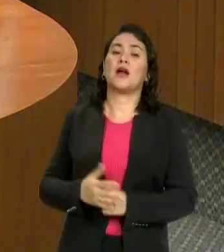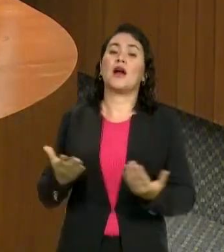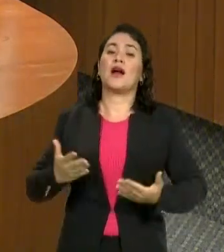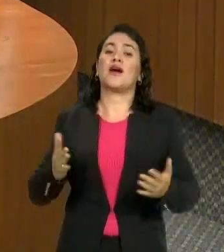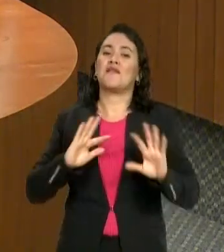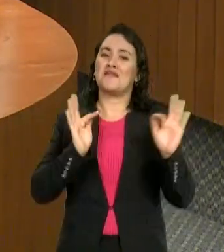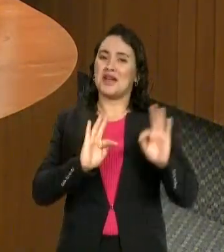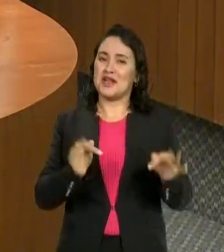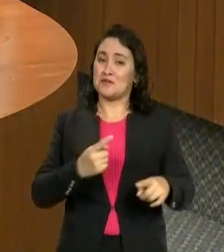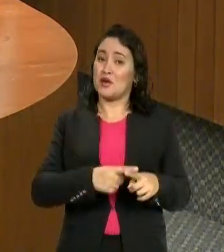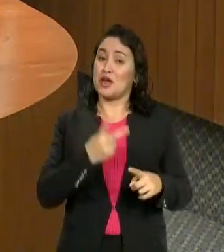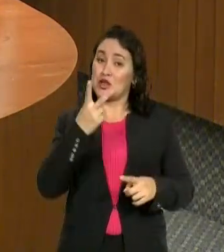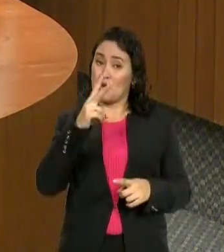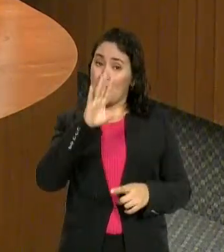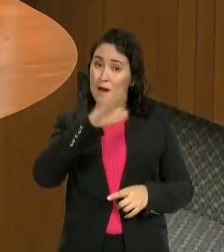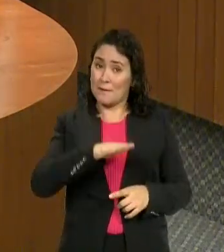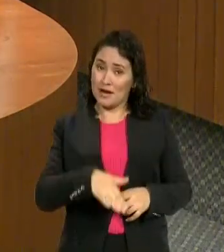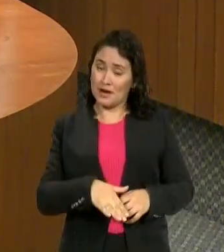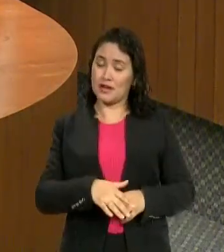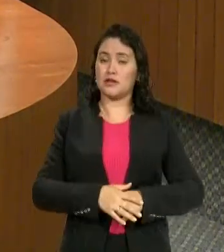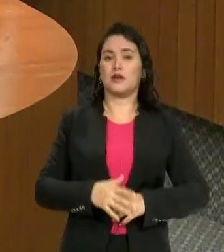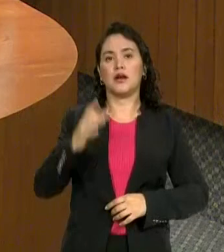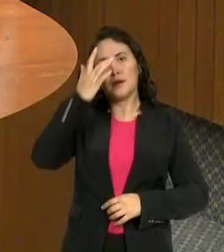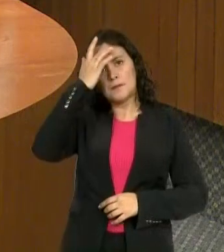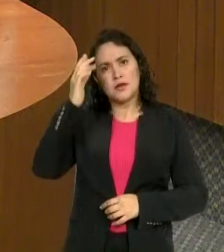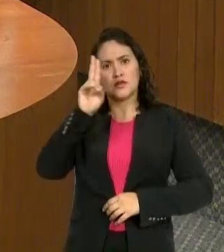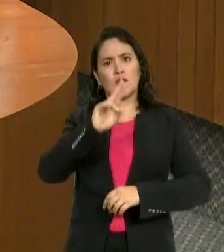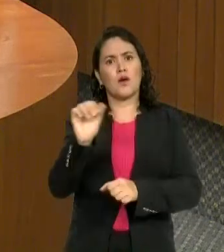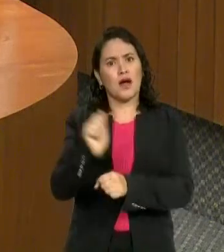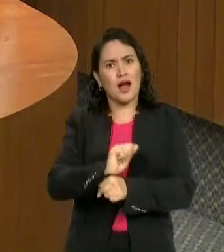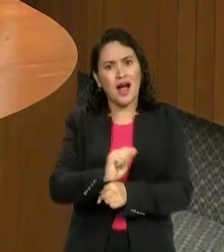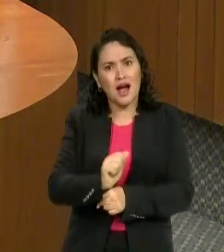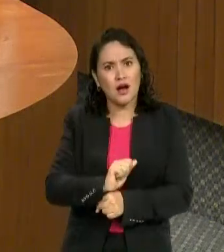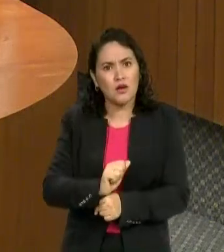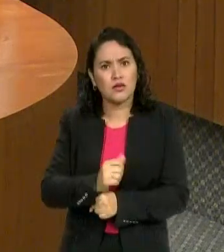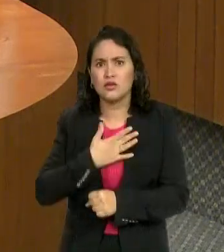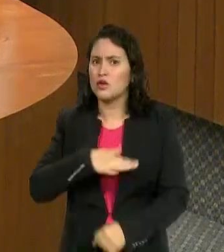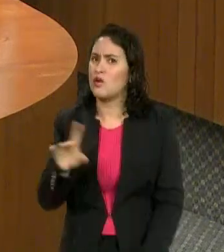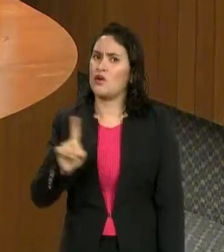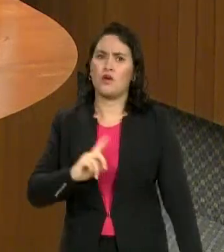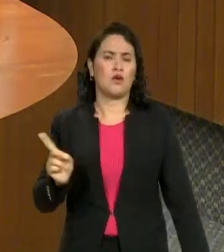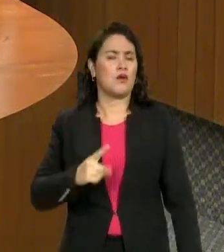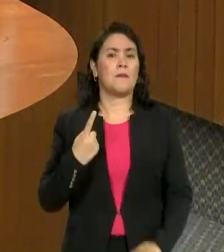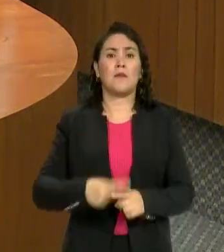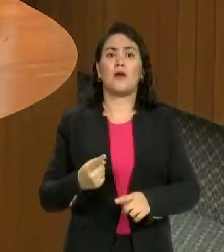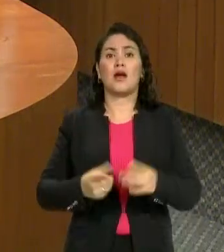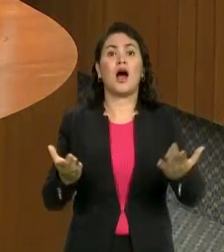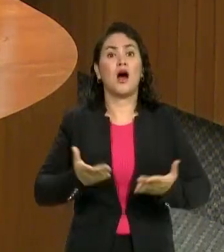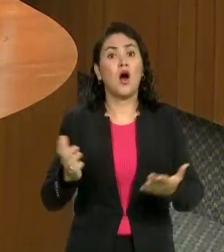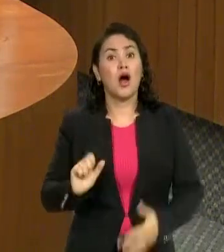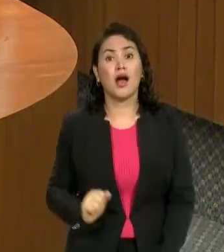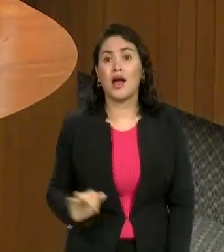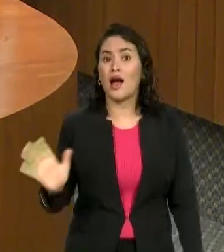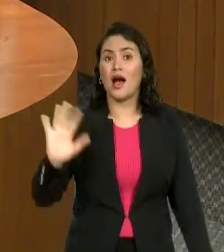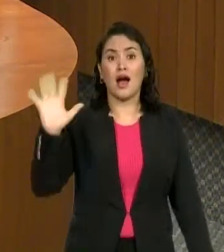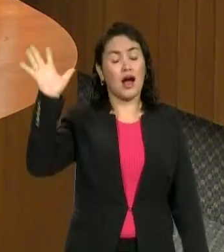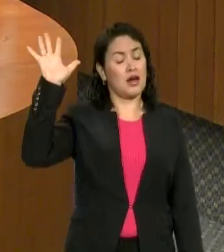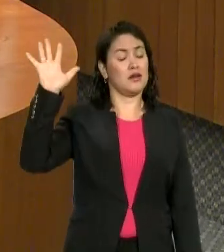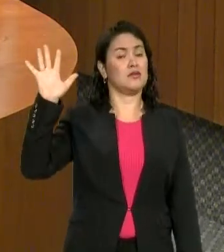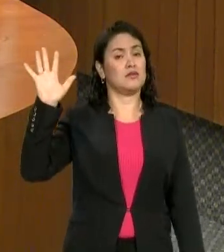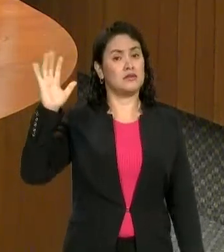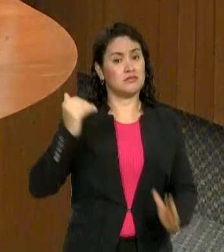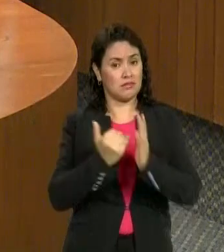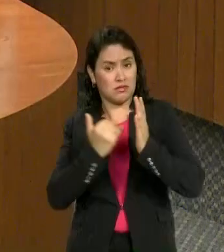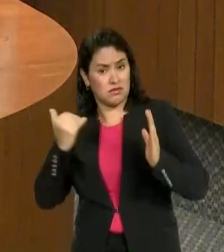o carro não ficou feliz, porque aumentou. E a gente não está falando só de gente